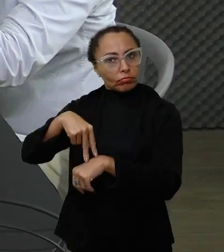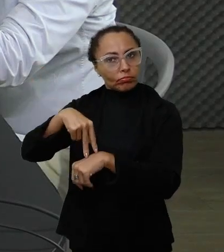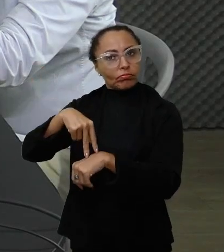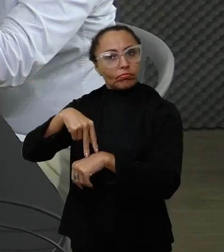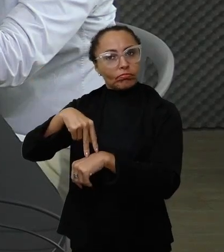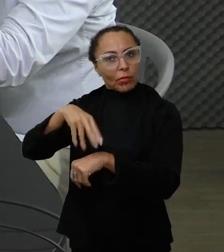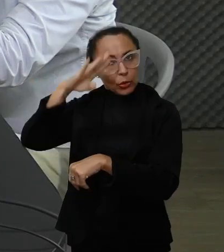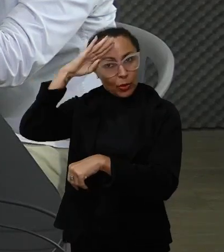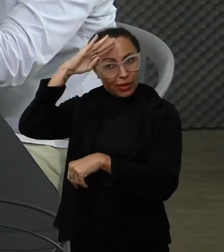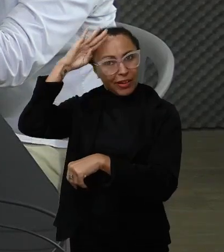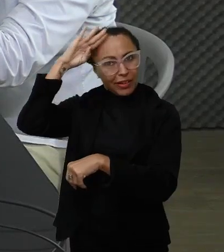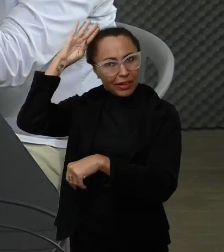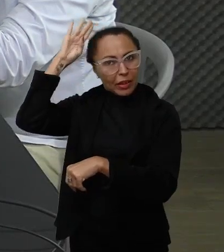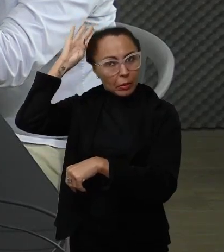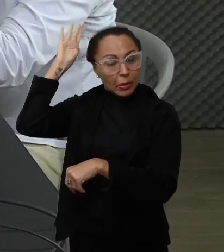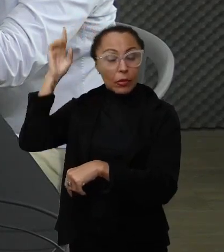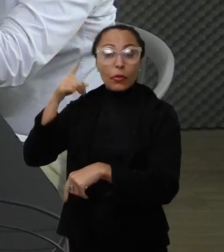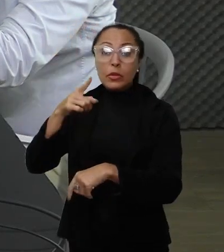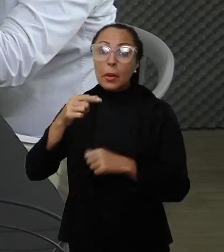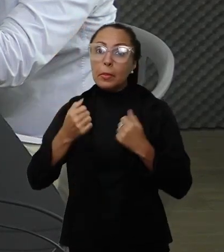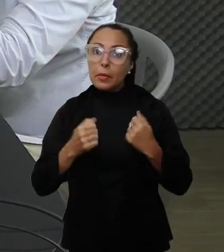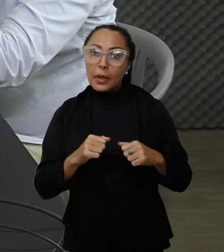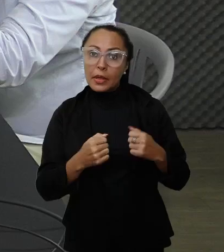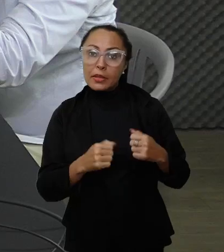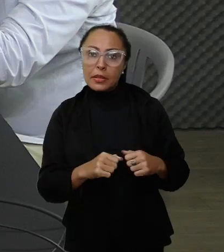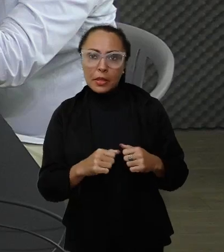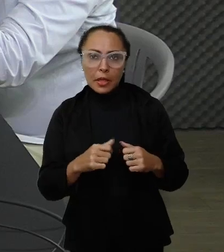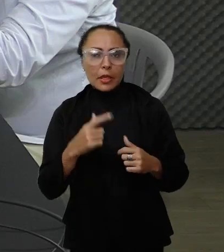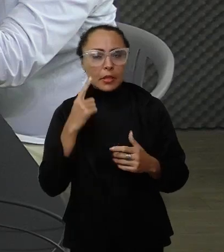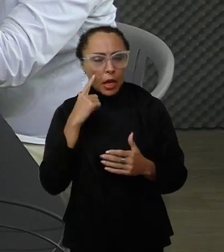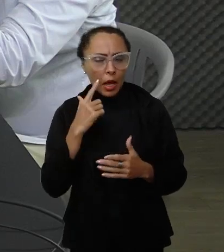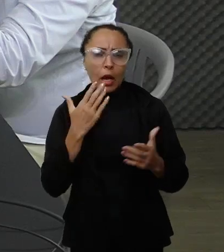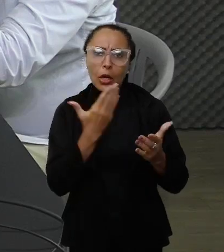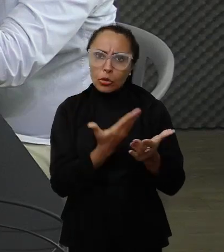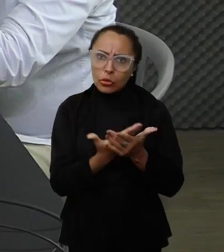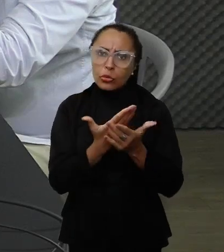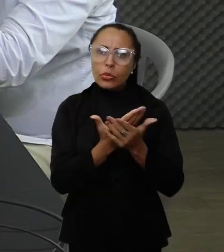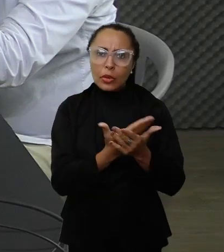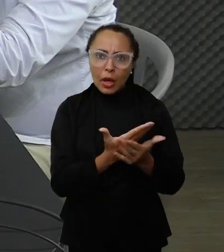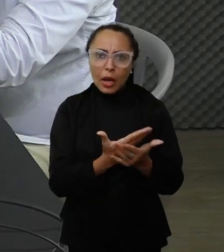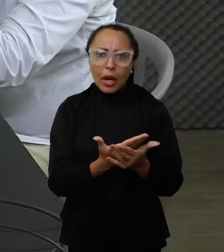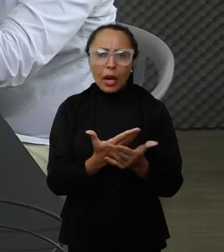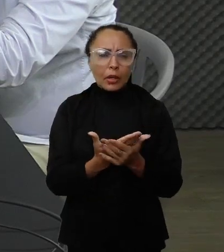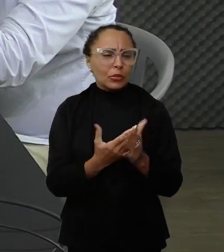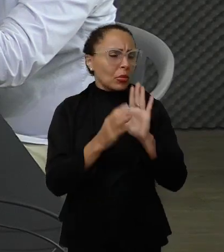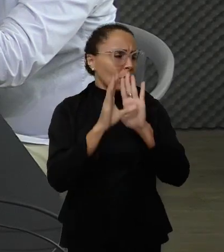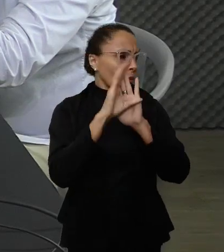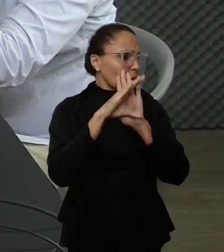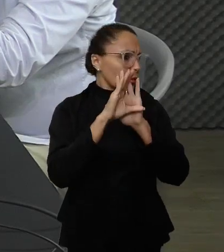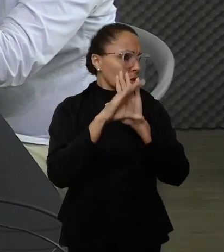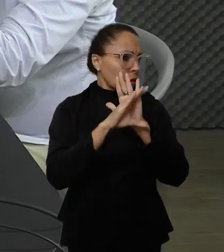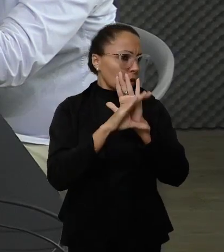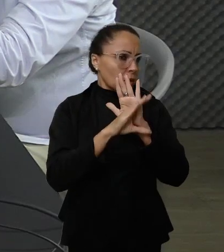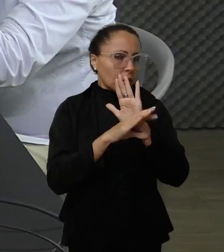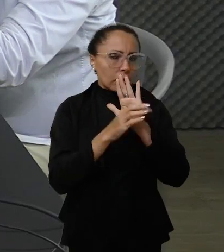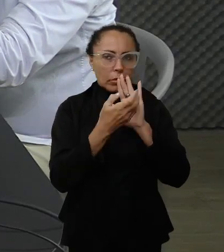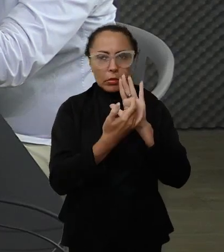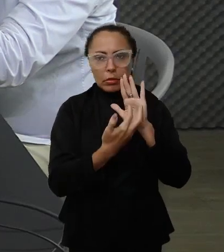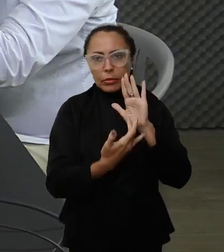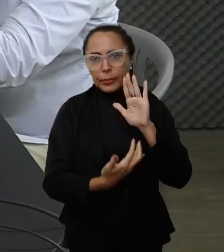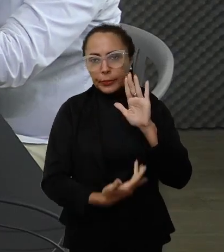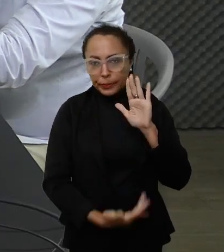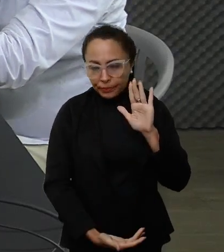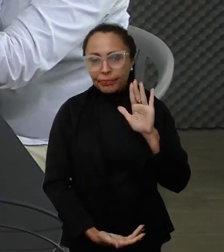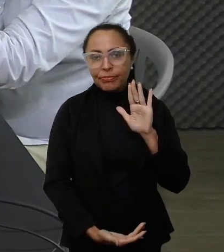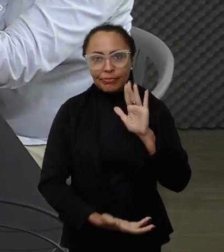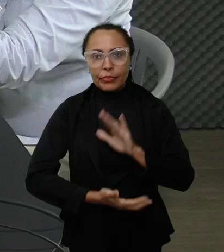acadêmico, né, está no mundo acadêmico, você precisa não somente falar da prática, você tem que saber ali os conceitos, né, tem que ir para a parte teórica também. E o